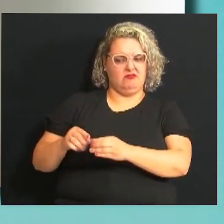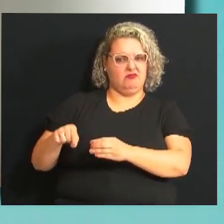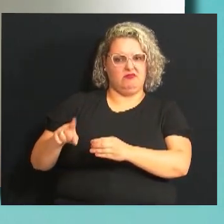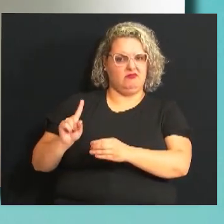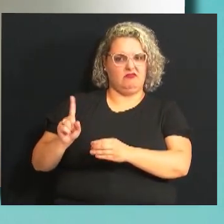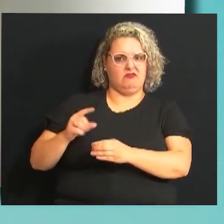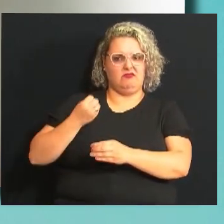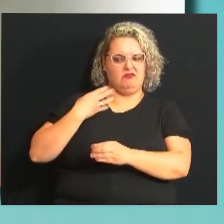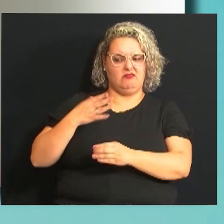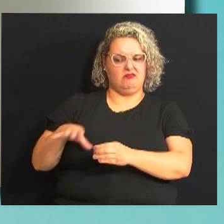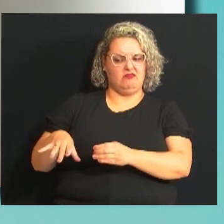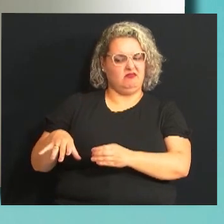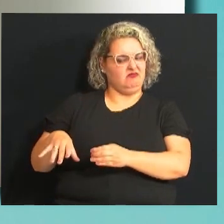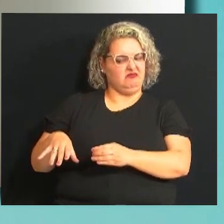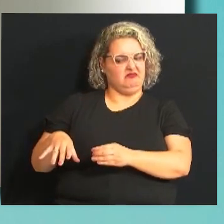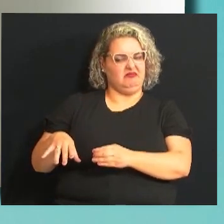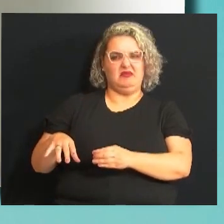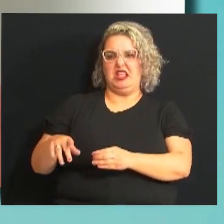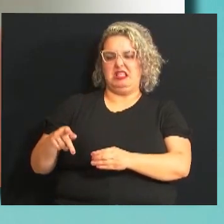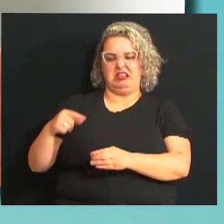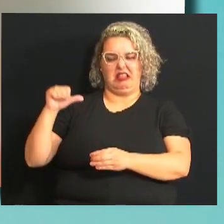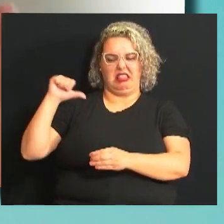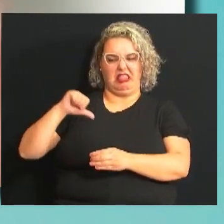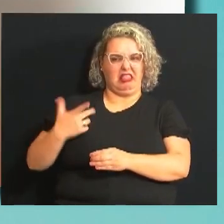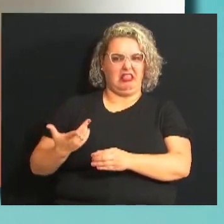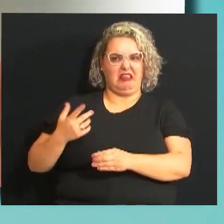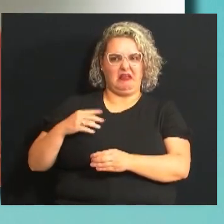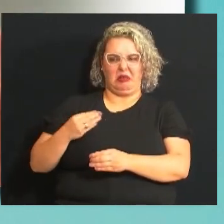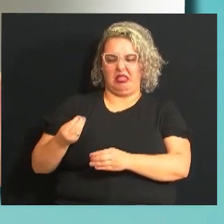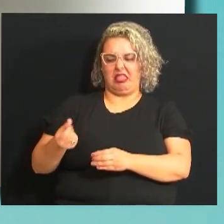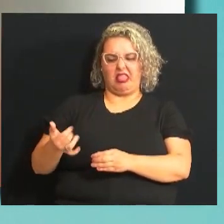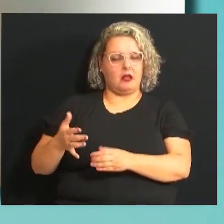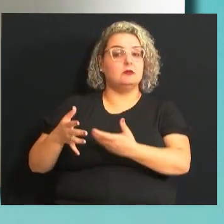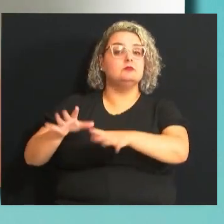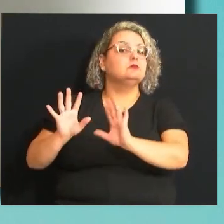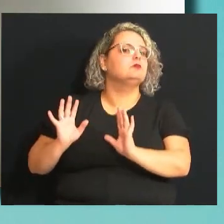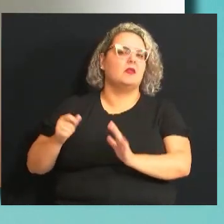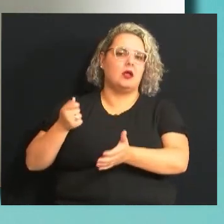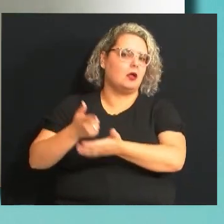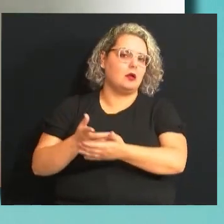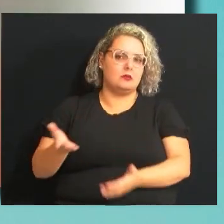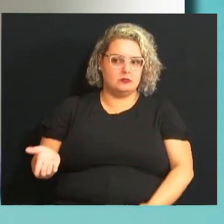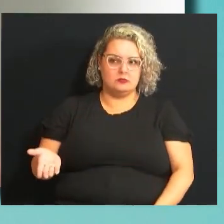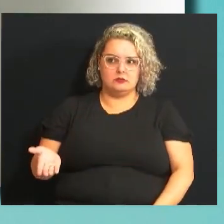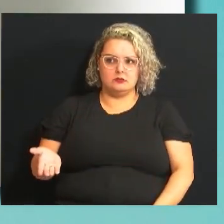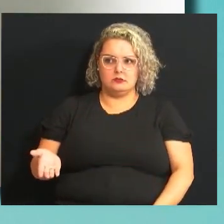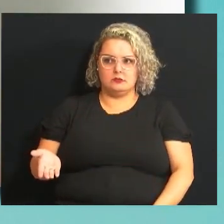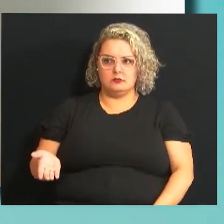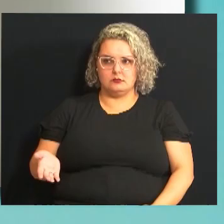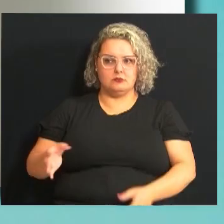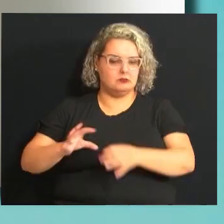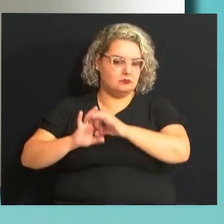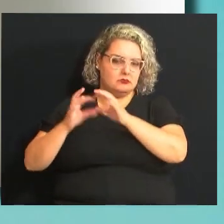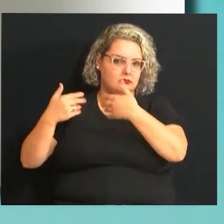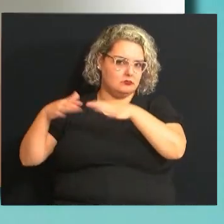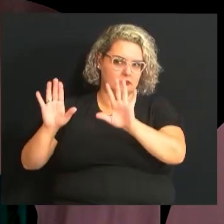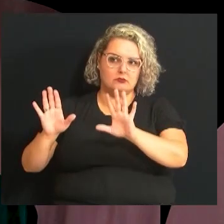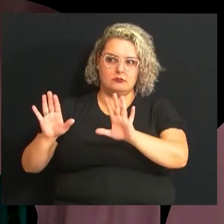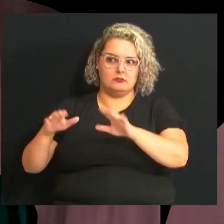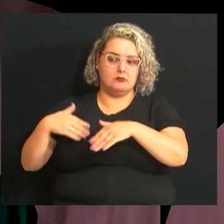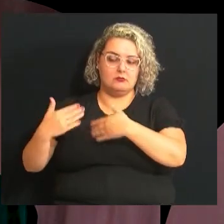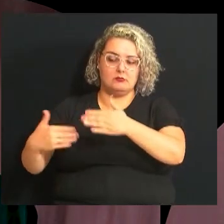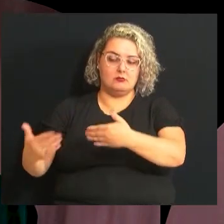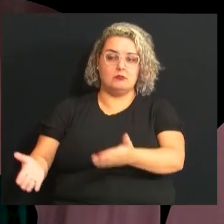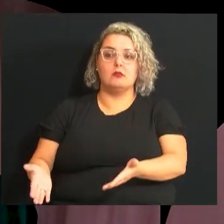a maioria das pessoas iriam olhar para aquilo e pensar: opa, isso aqui não é legal, isso aqui é podre, isso aqui tá ruim de alguma forma, não